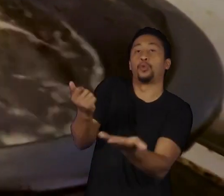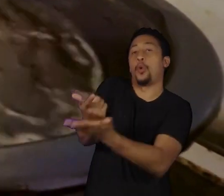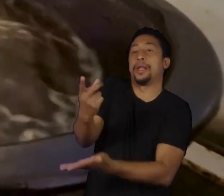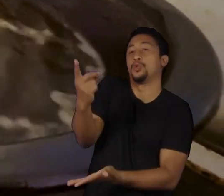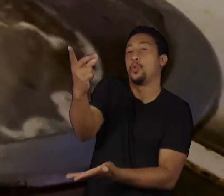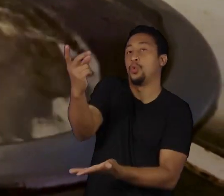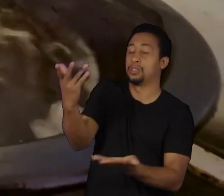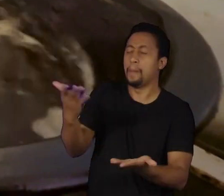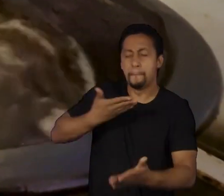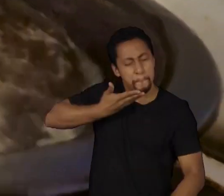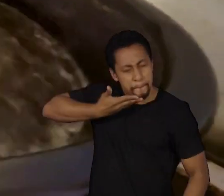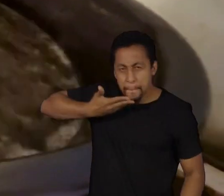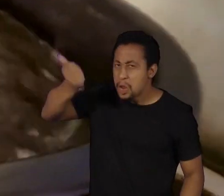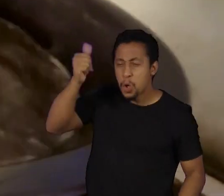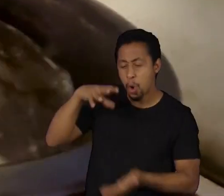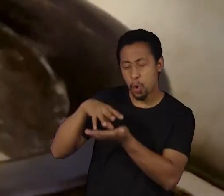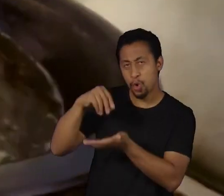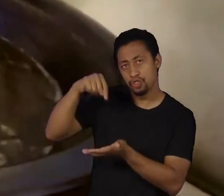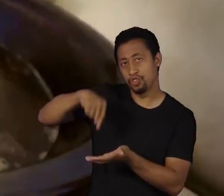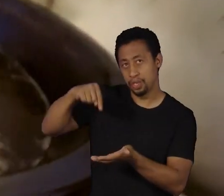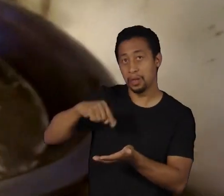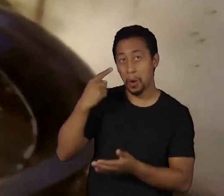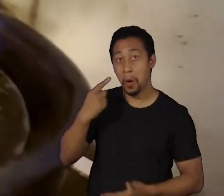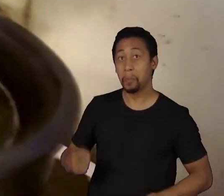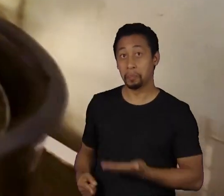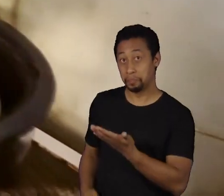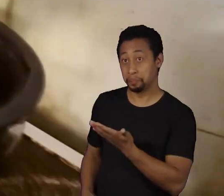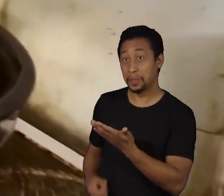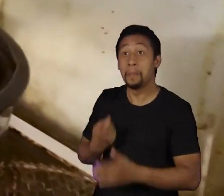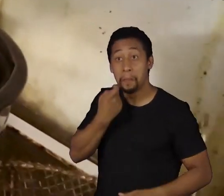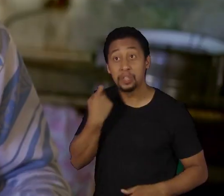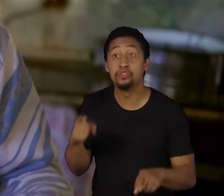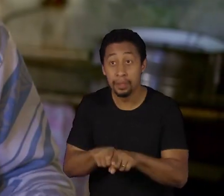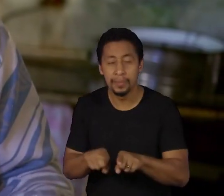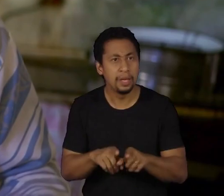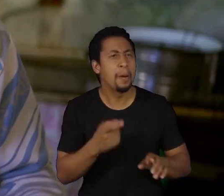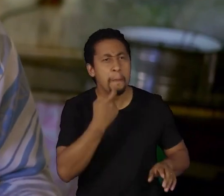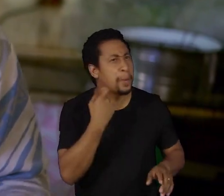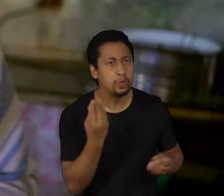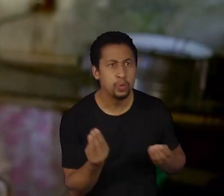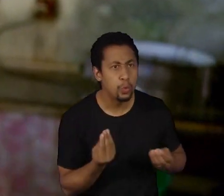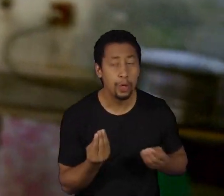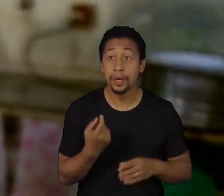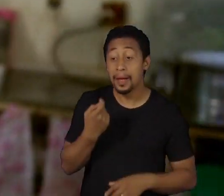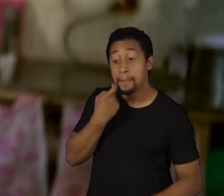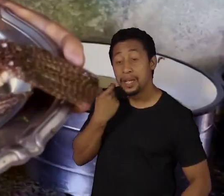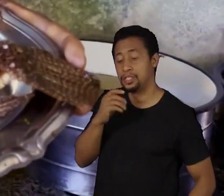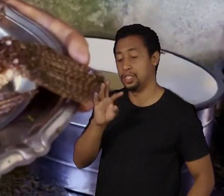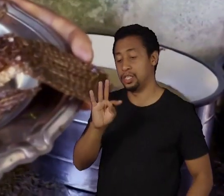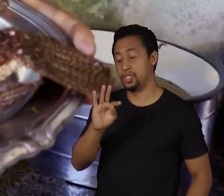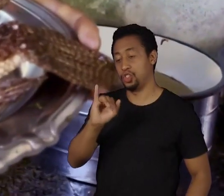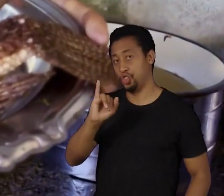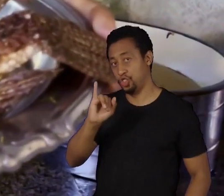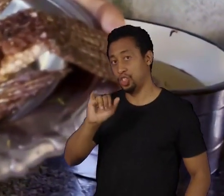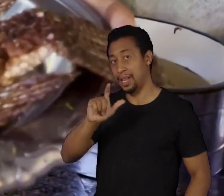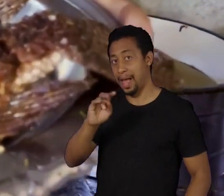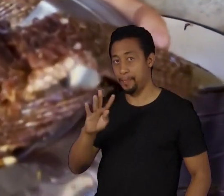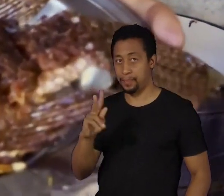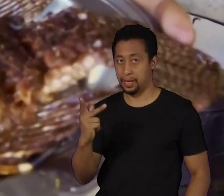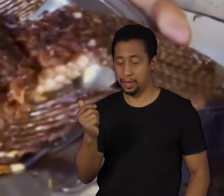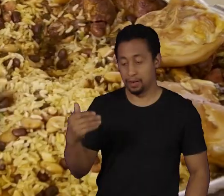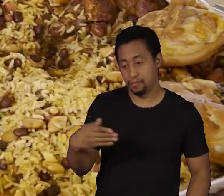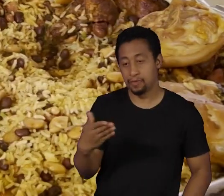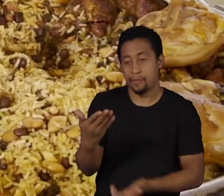que tem aqui na vida carioca é aqui no bar do Taruga. Como que é esse peixe? A tilapa, frita, na hora. Aqui é